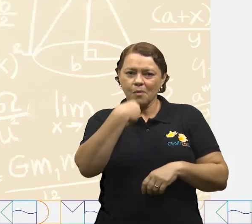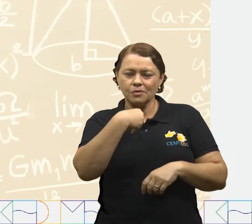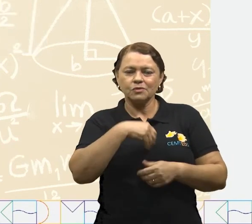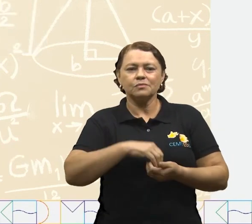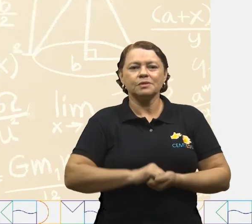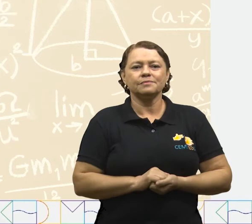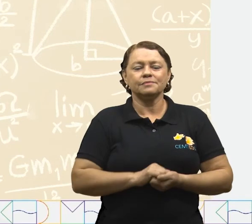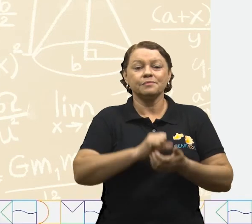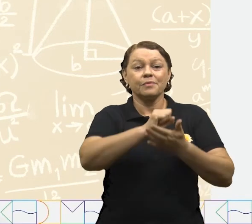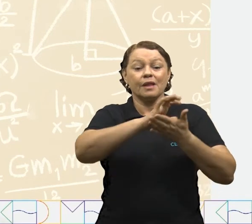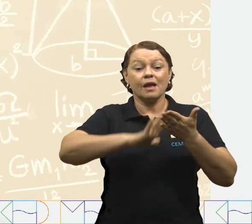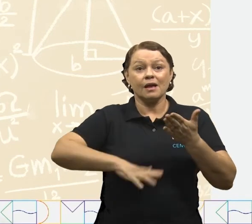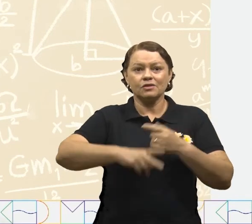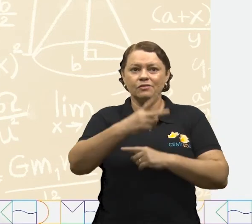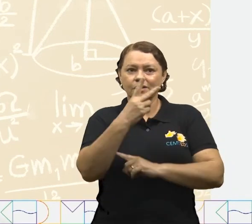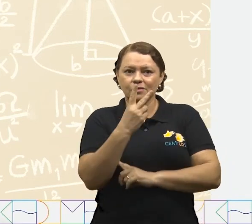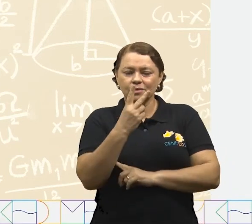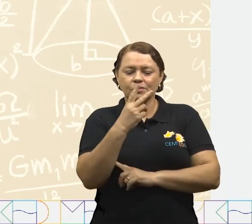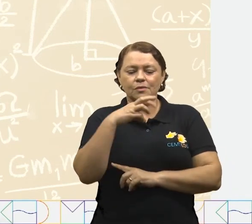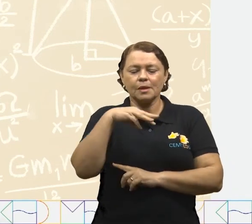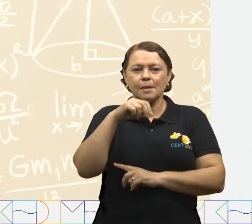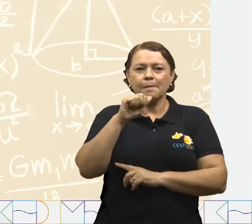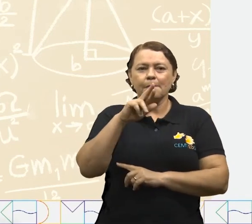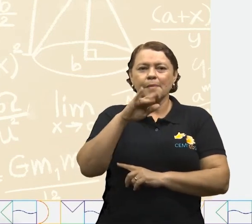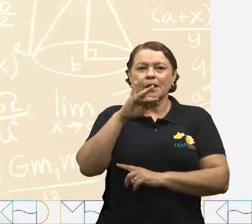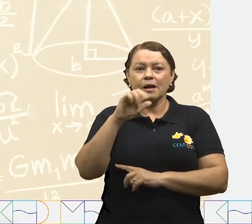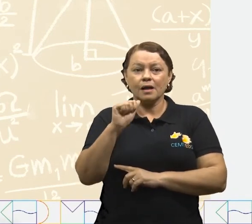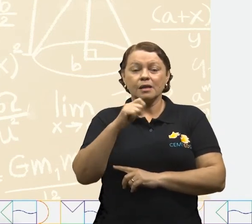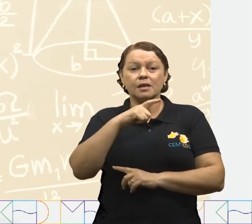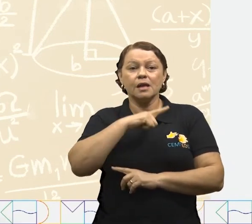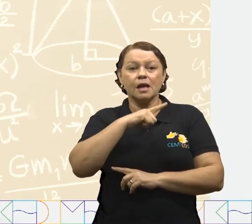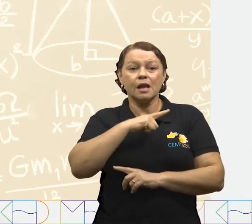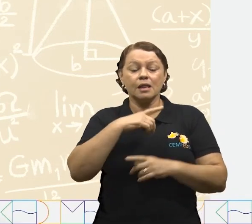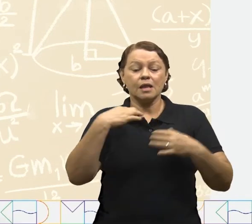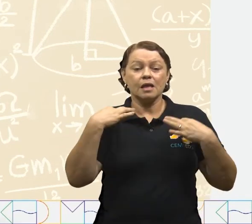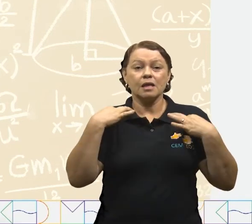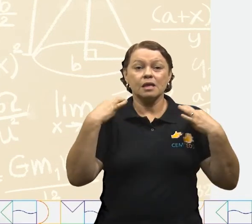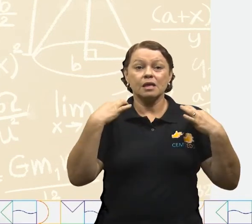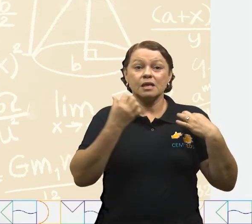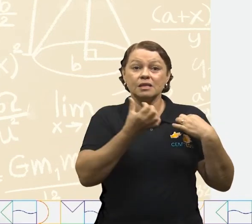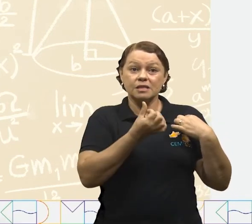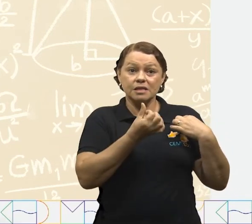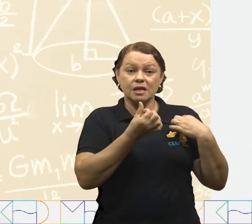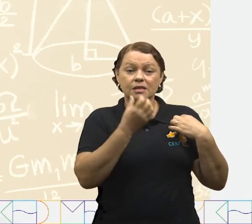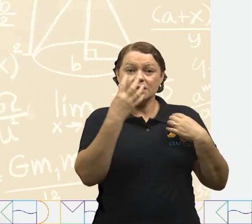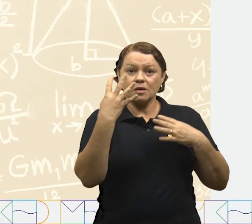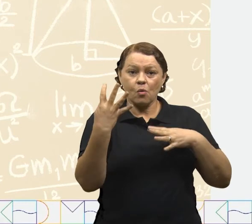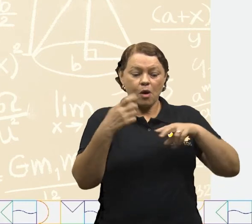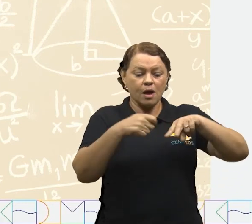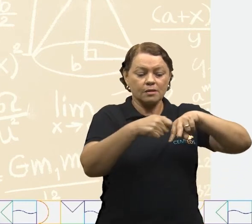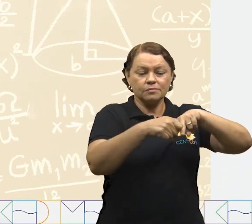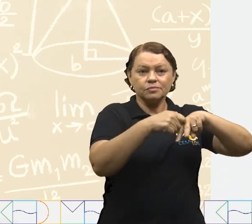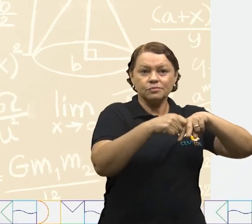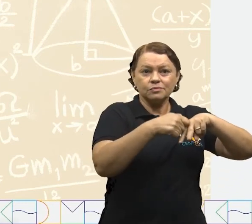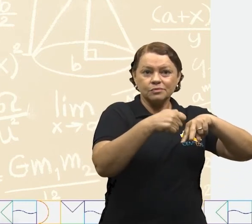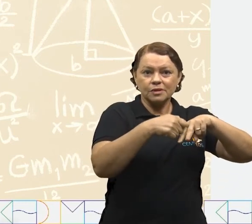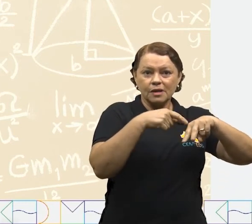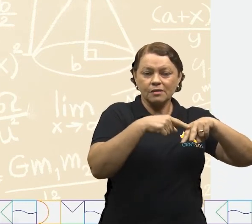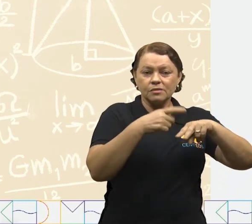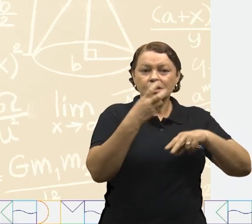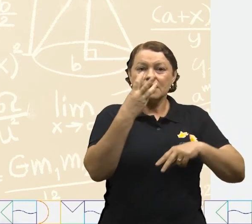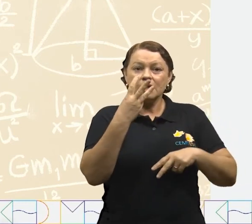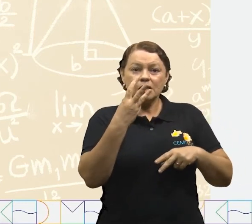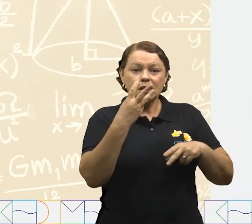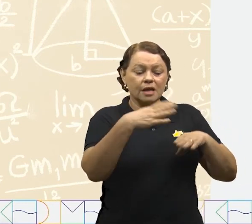atividade número noite Maria tem seis camisetas quatro calça jeans e